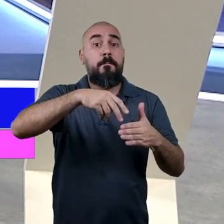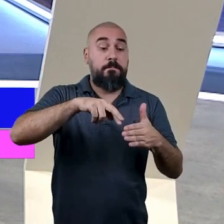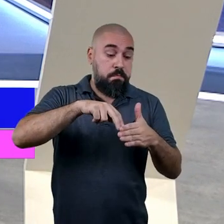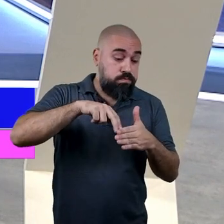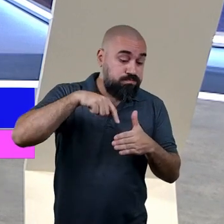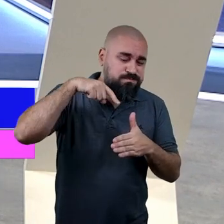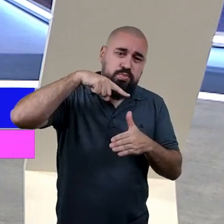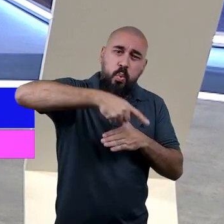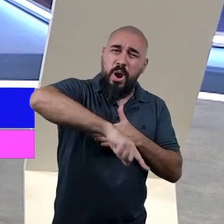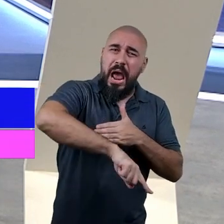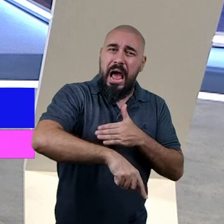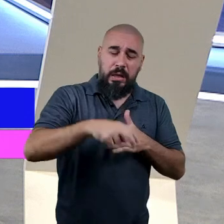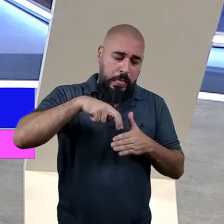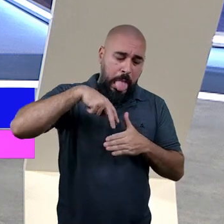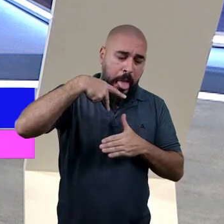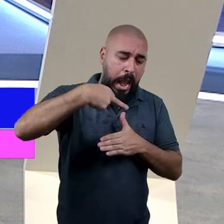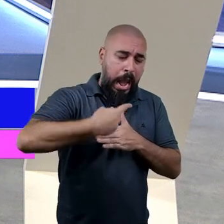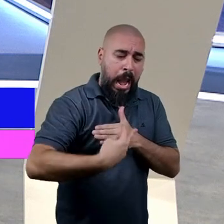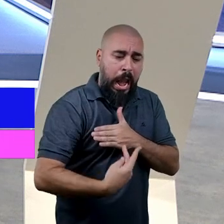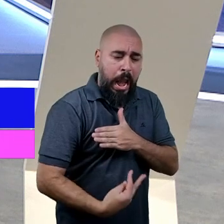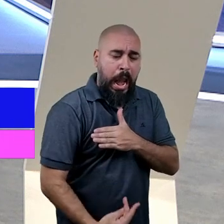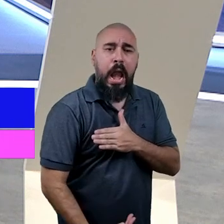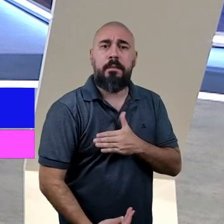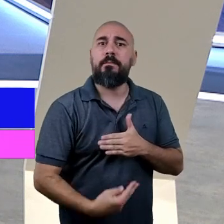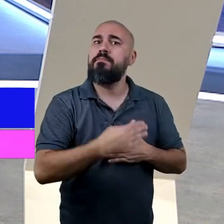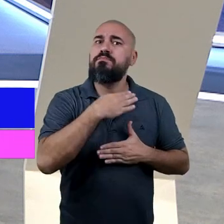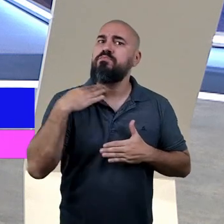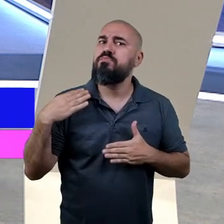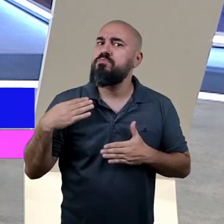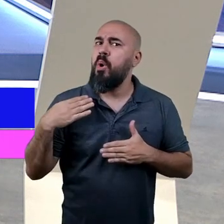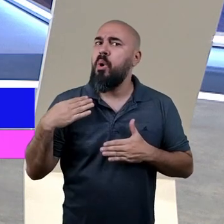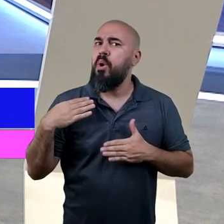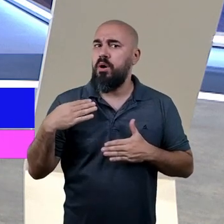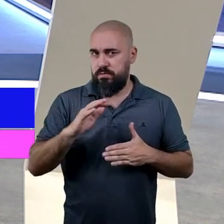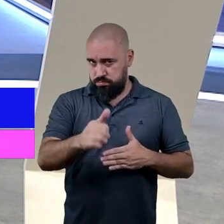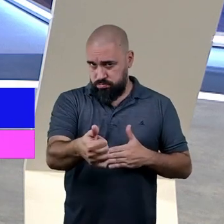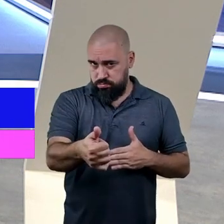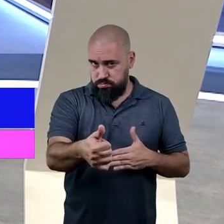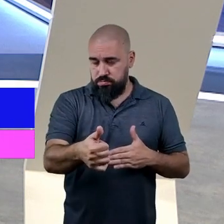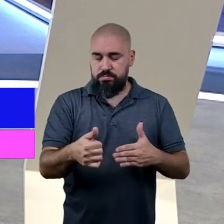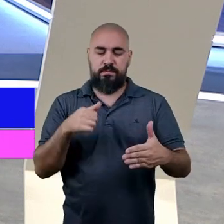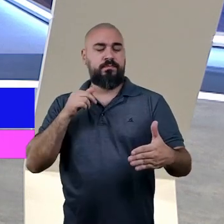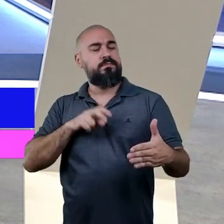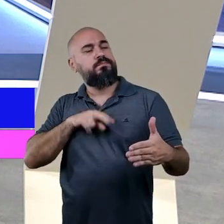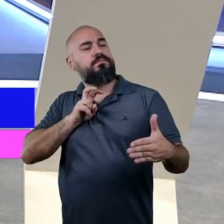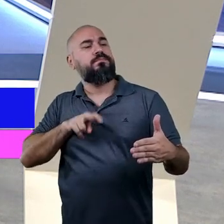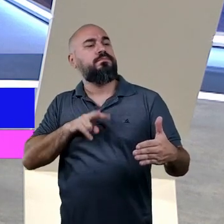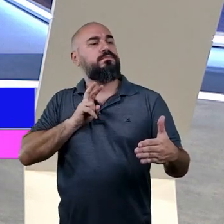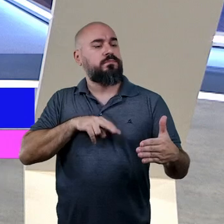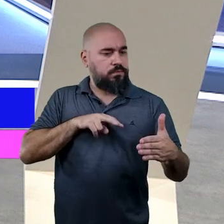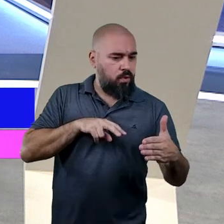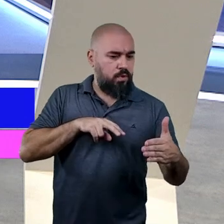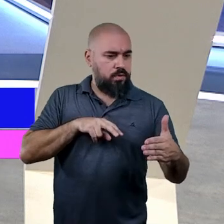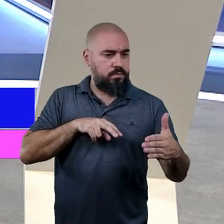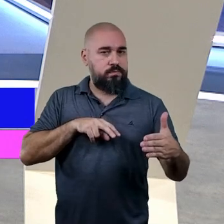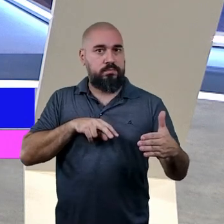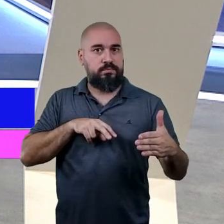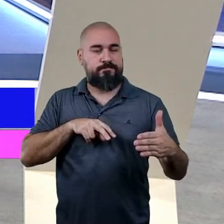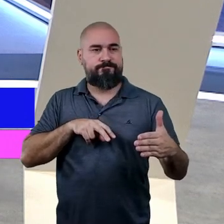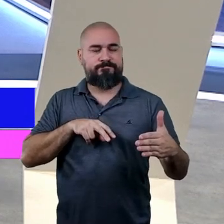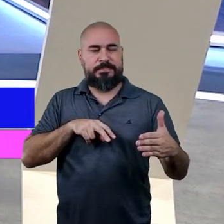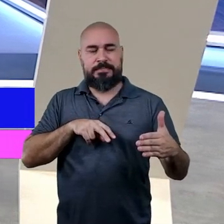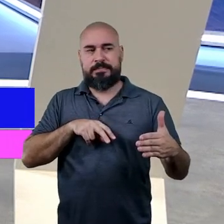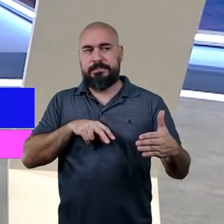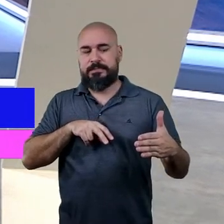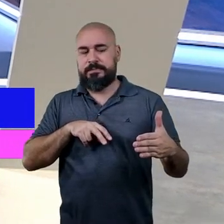lado lá tem uma queda enorme e que se eu for lá e cair, eu estou morto. Então, eu sigo a minha vida sem Deus, sem nada. Então,